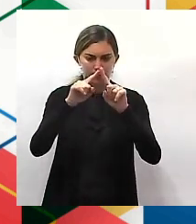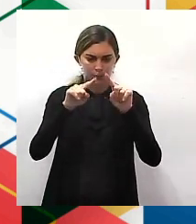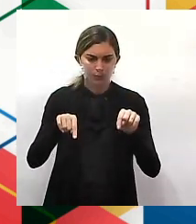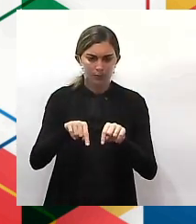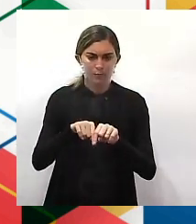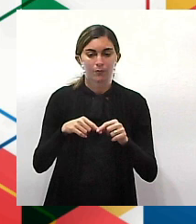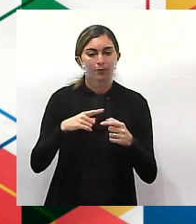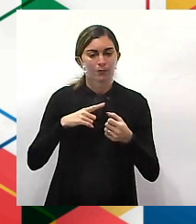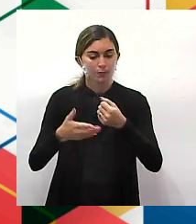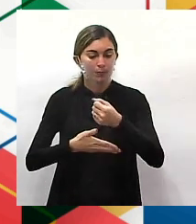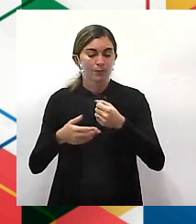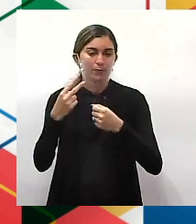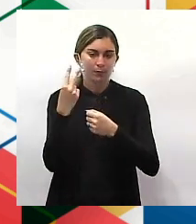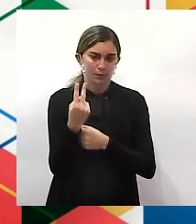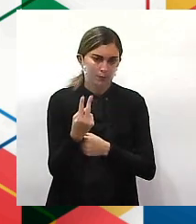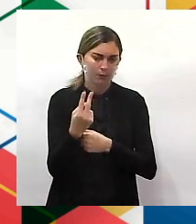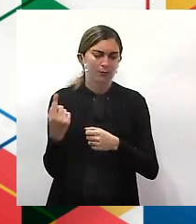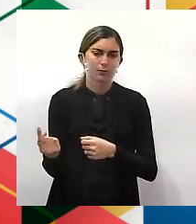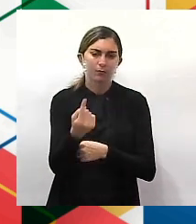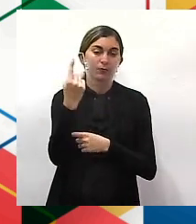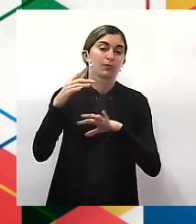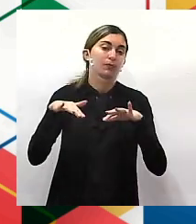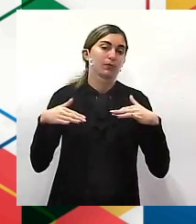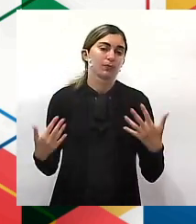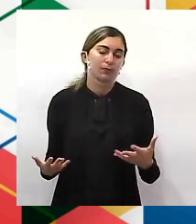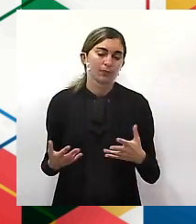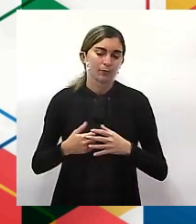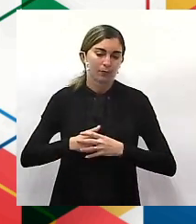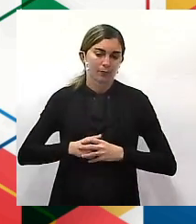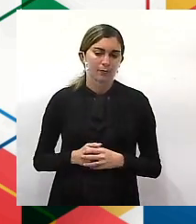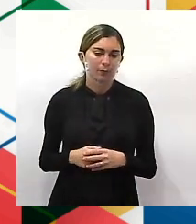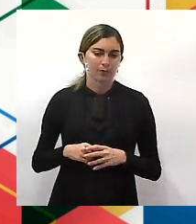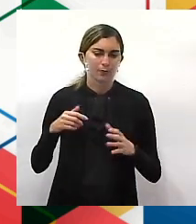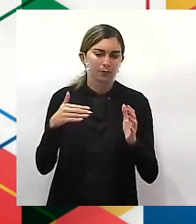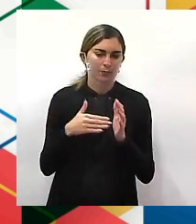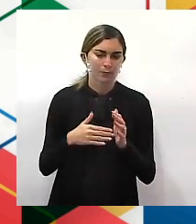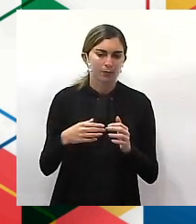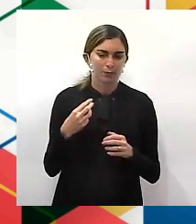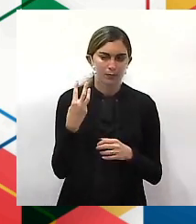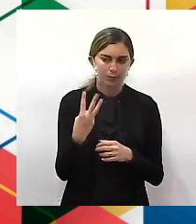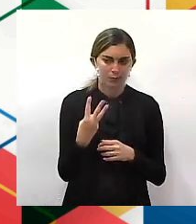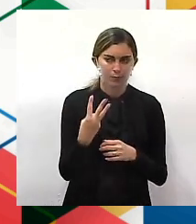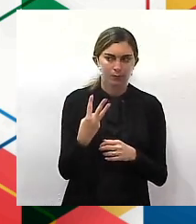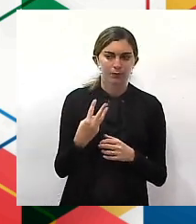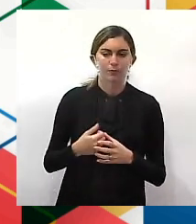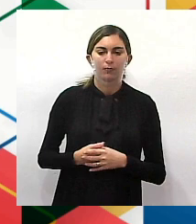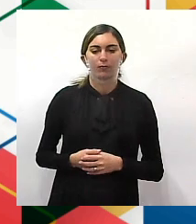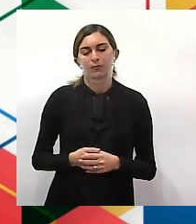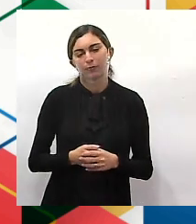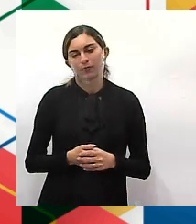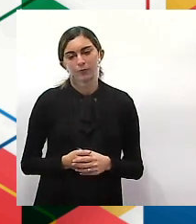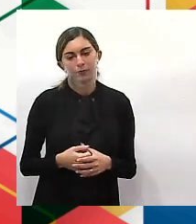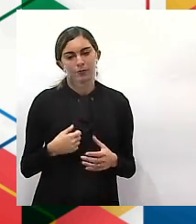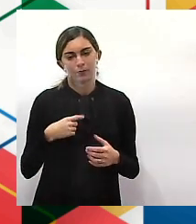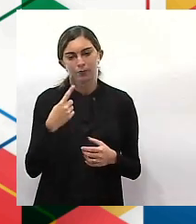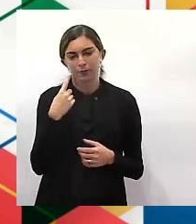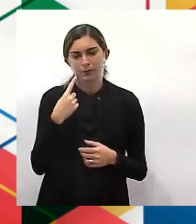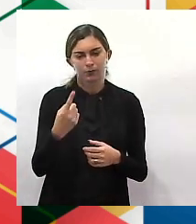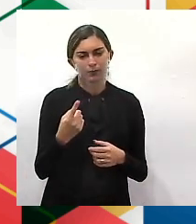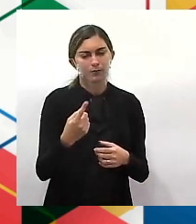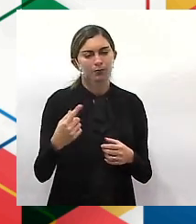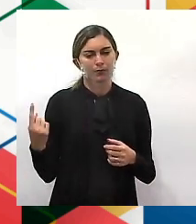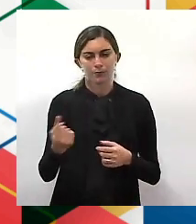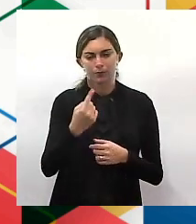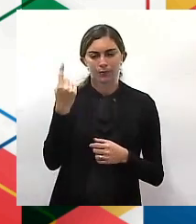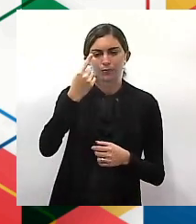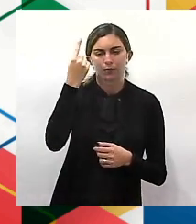A base dele é 2 e a altura é quanto? A altura, ó, vai até o 3, tá vendo? A altura, vou tracejar aqui de novo, ó. A